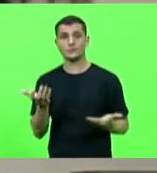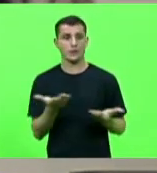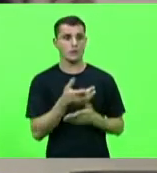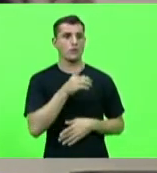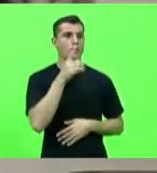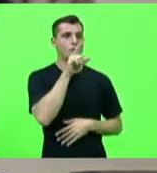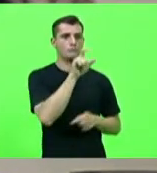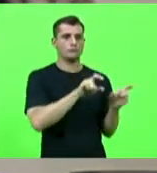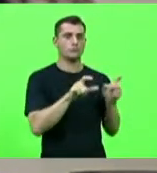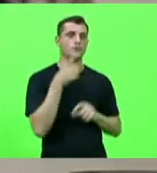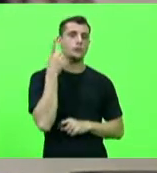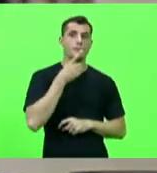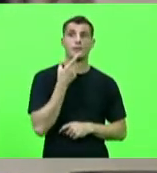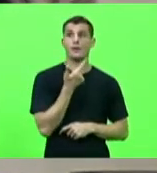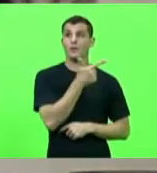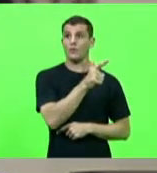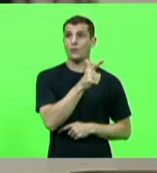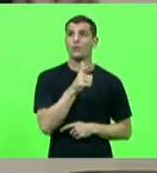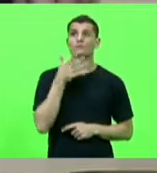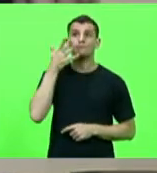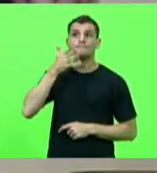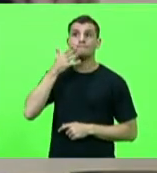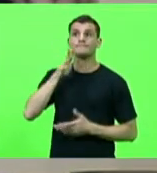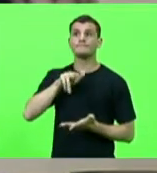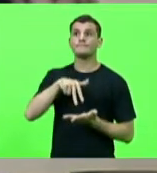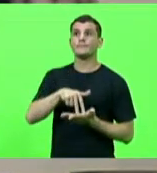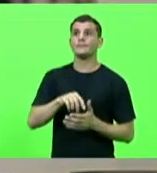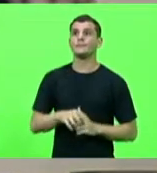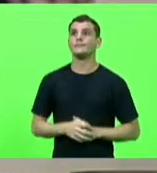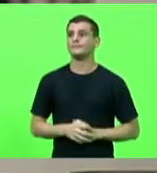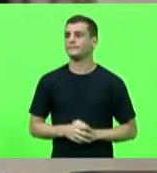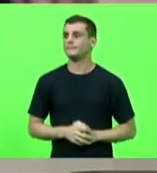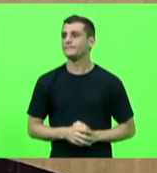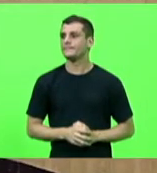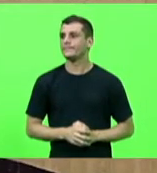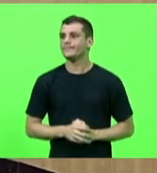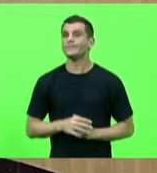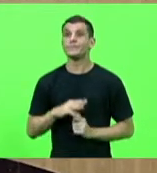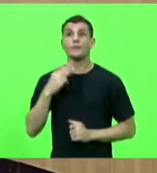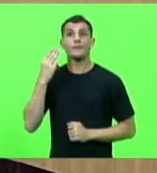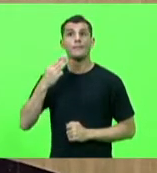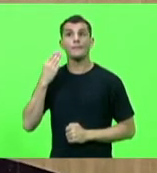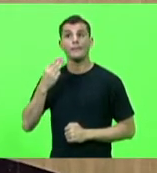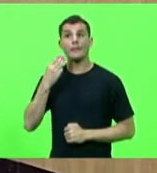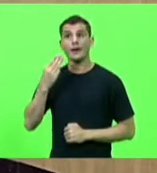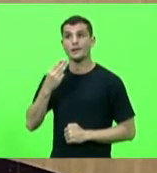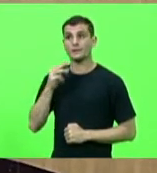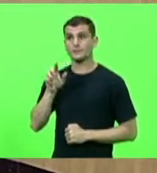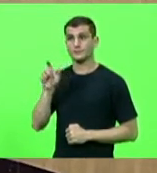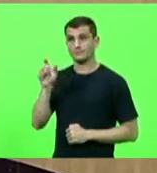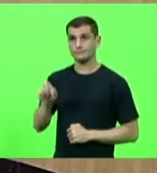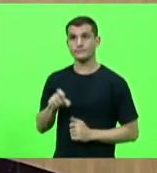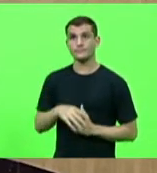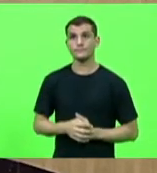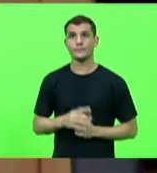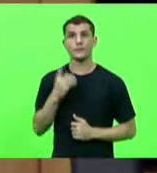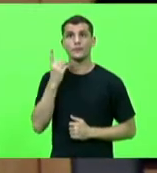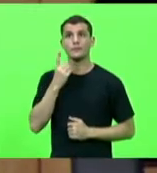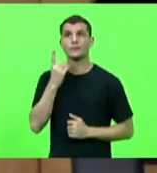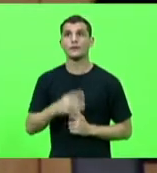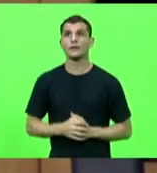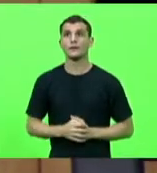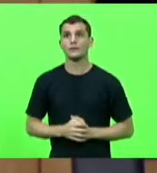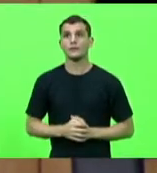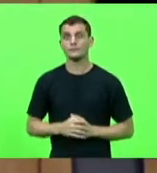a palavra ao deputado Márcio. Obrigado, presidente. Cumprimento Vossa Excelência, deputado Moacir Sopelsa,